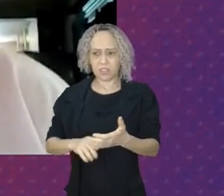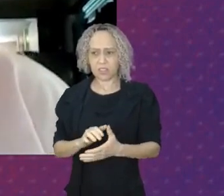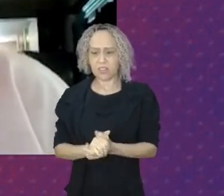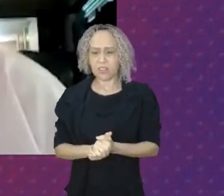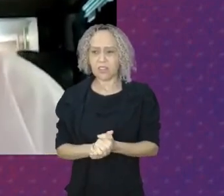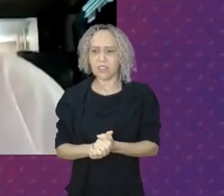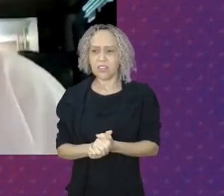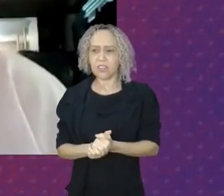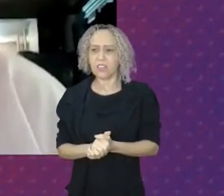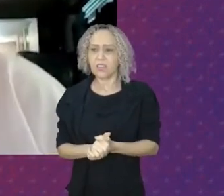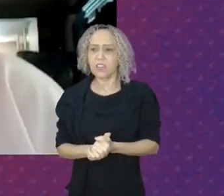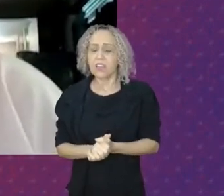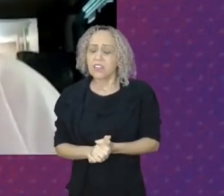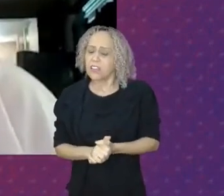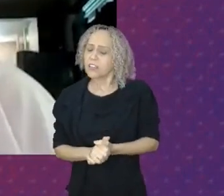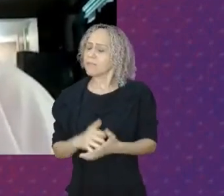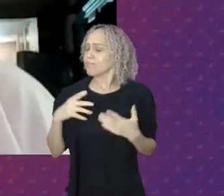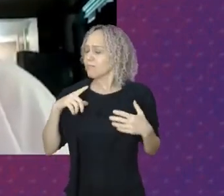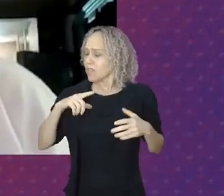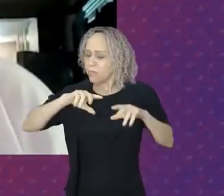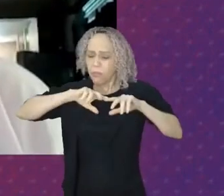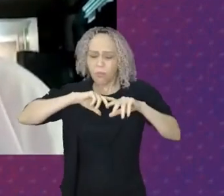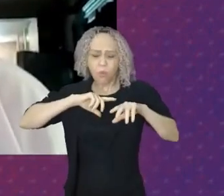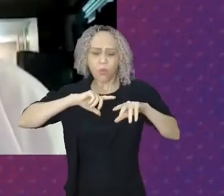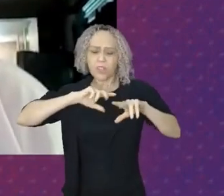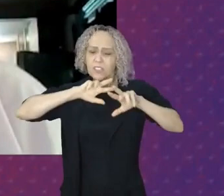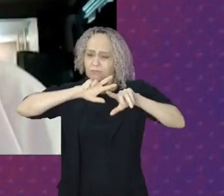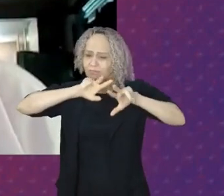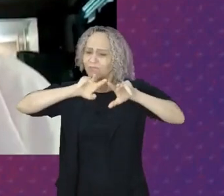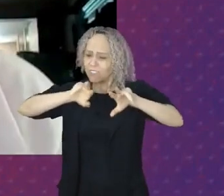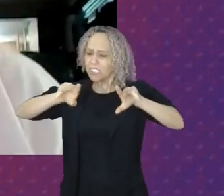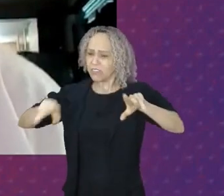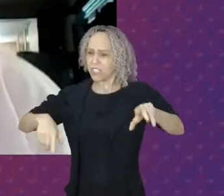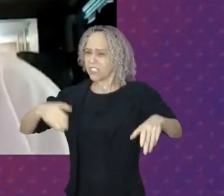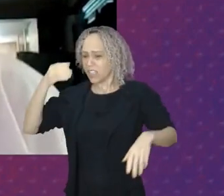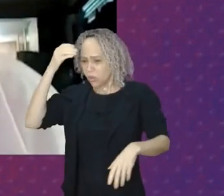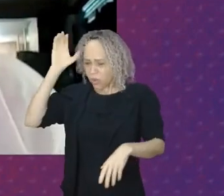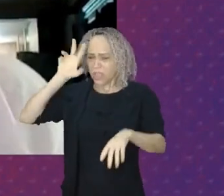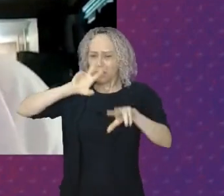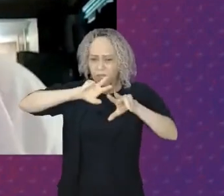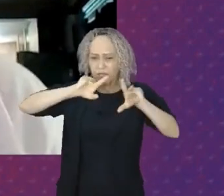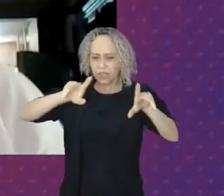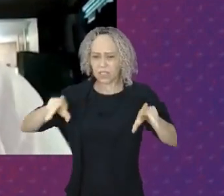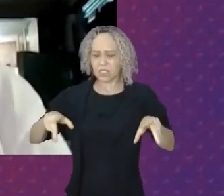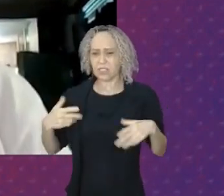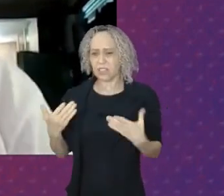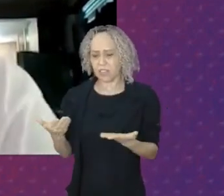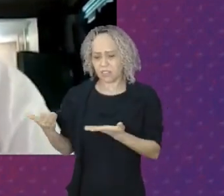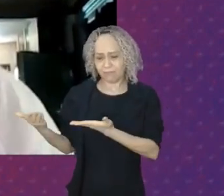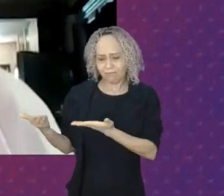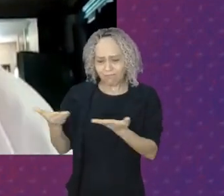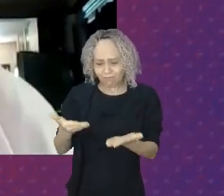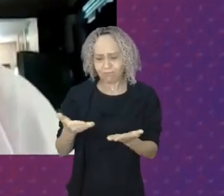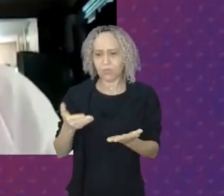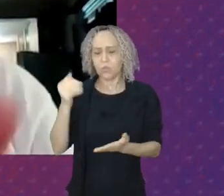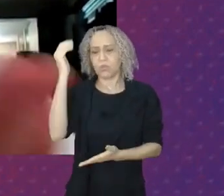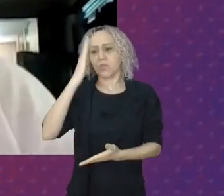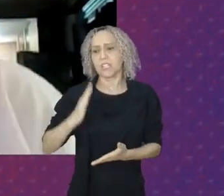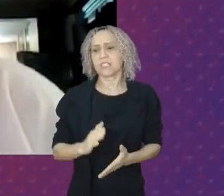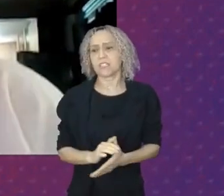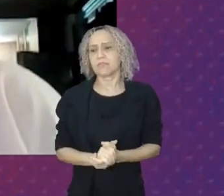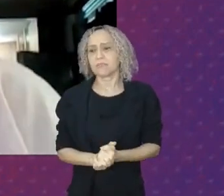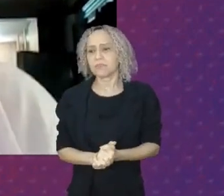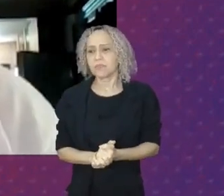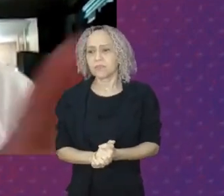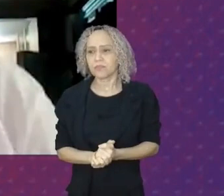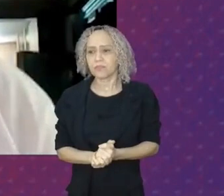mas muita diversidade para esse Brasil. E pensar que a população LGBT, ela não